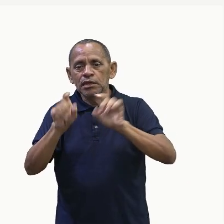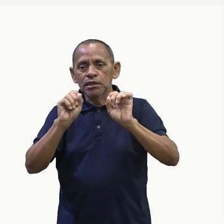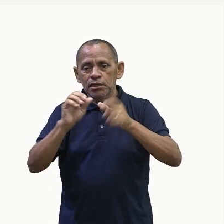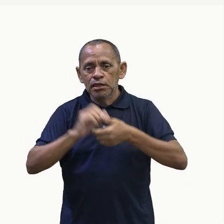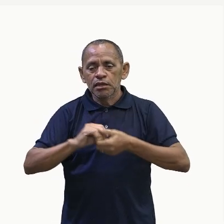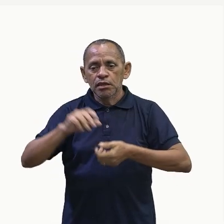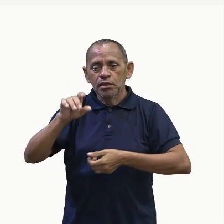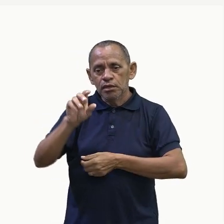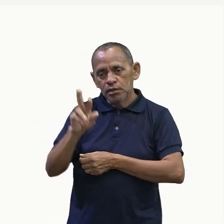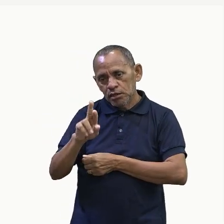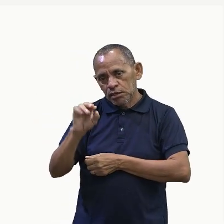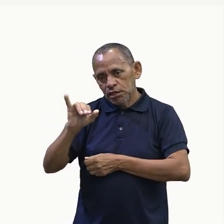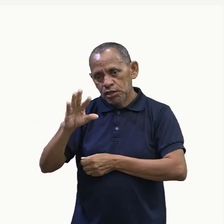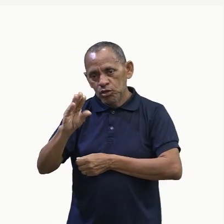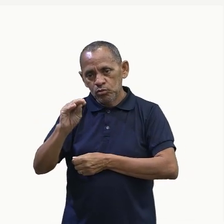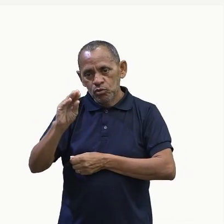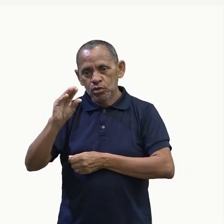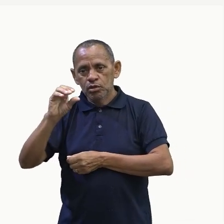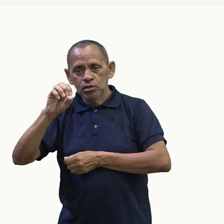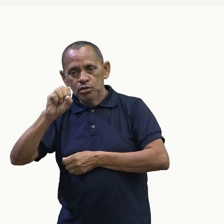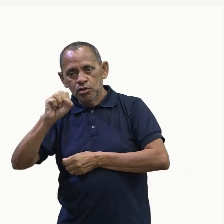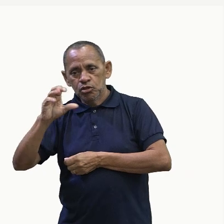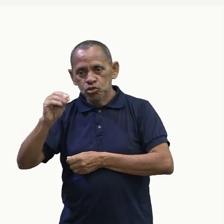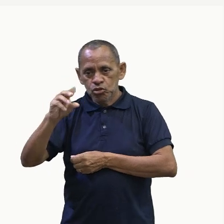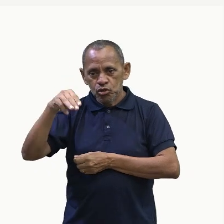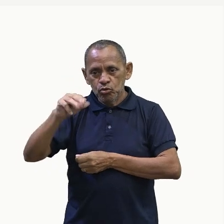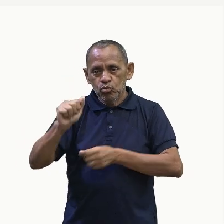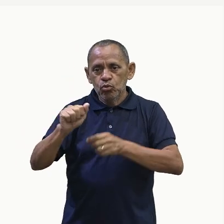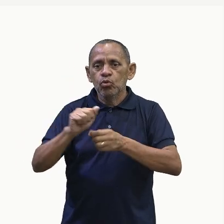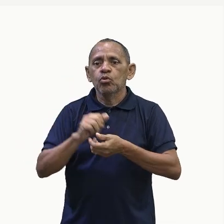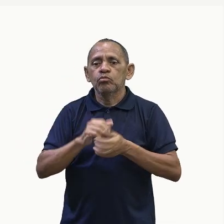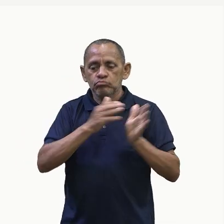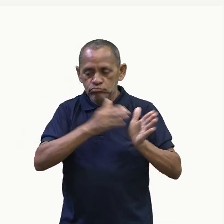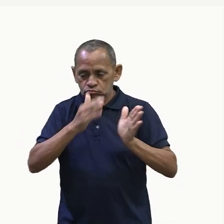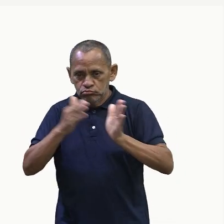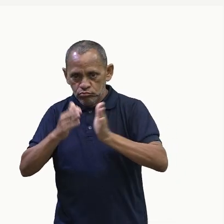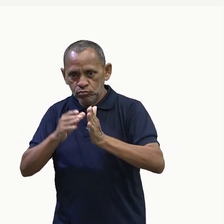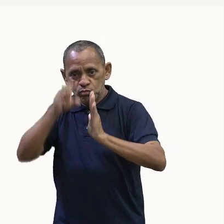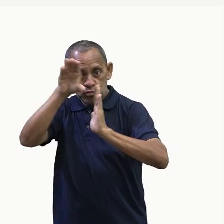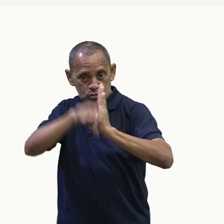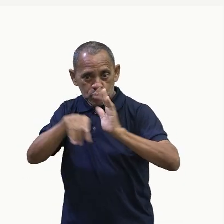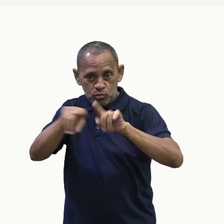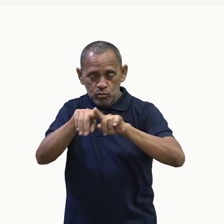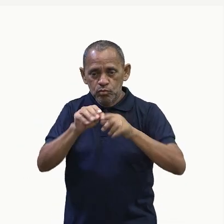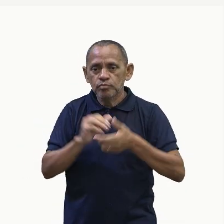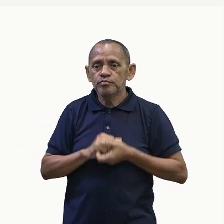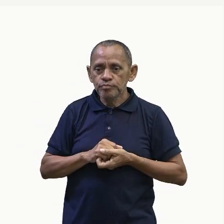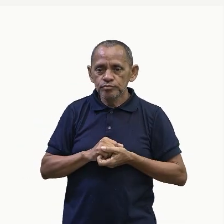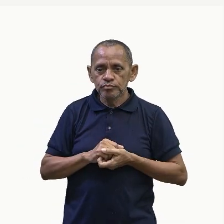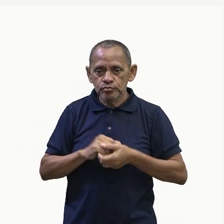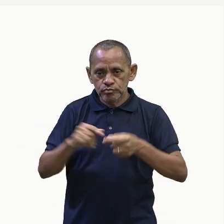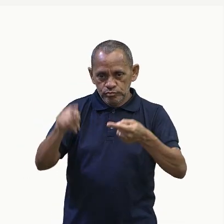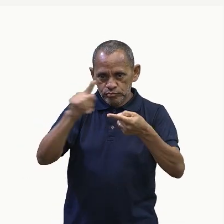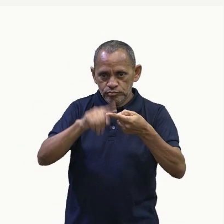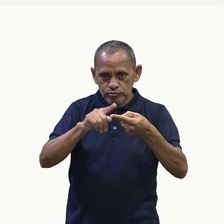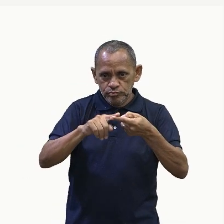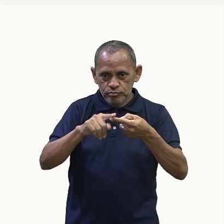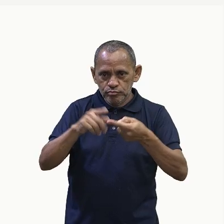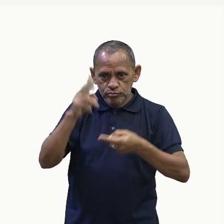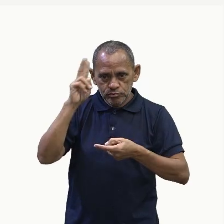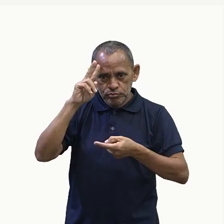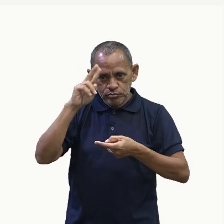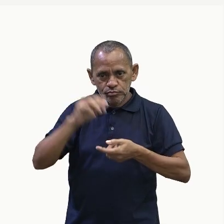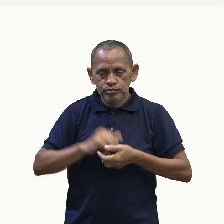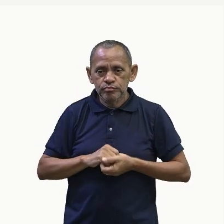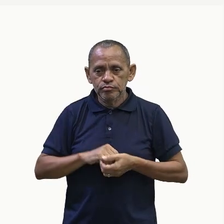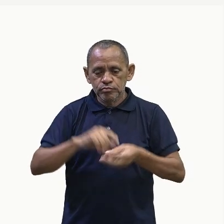posições corretas, conforme a sequência codificada pelo RNA mensageiro naquela etapa anterior. E nós vamos ter,